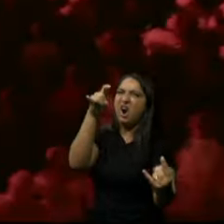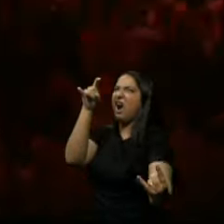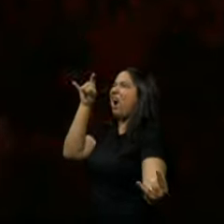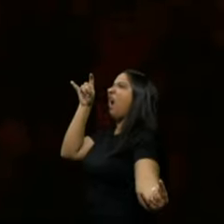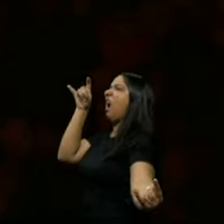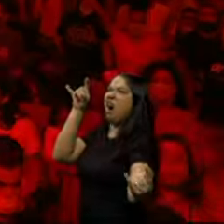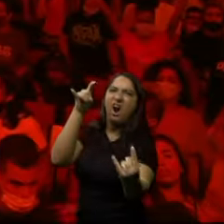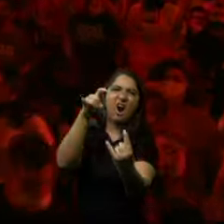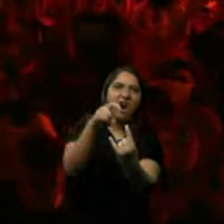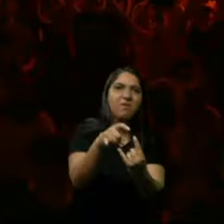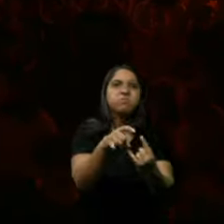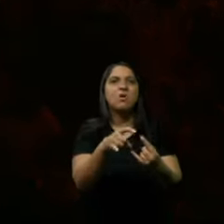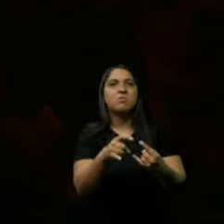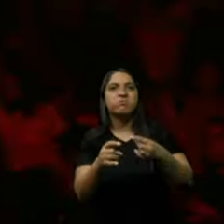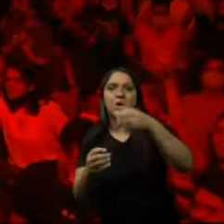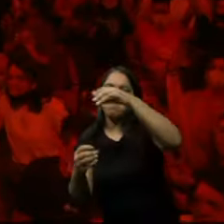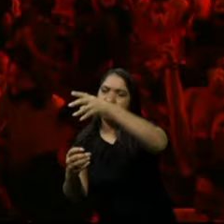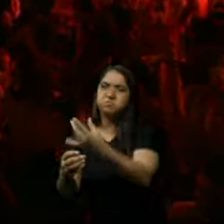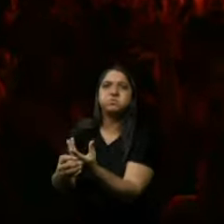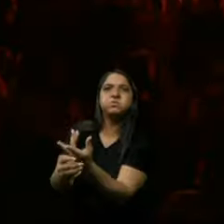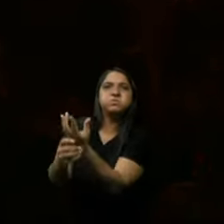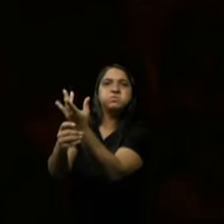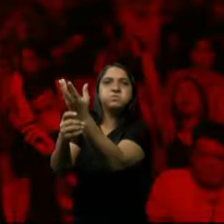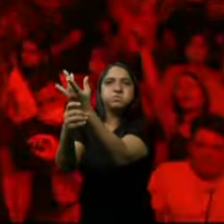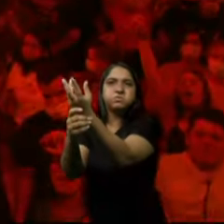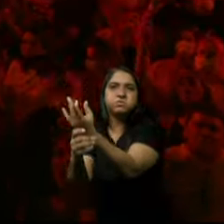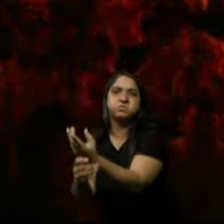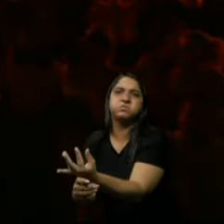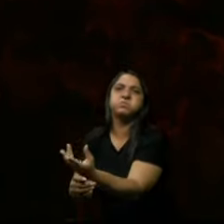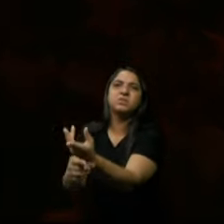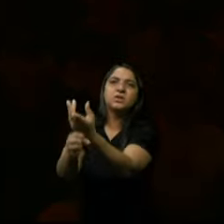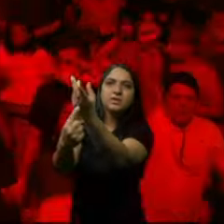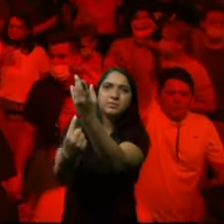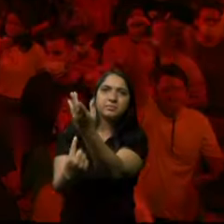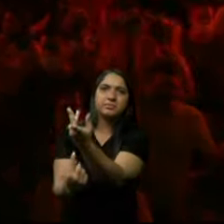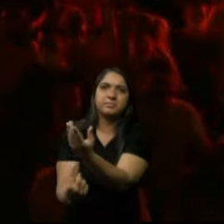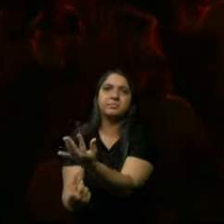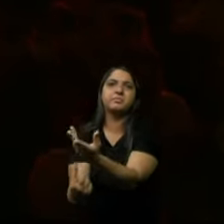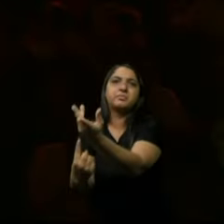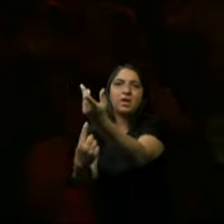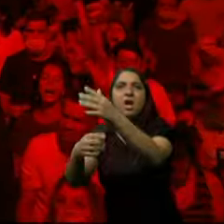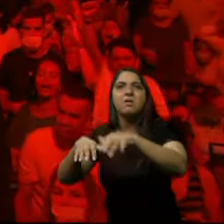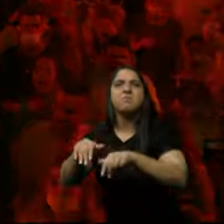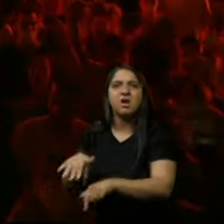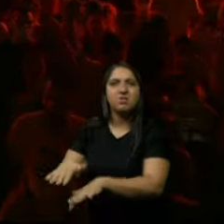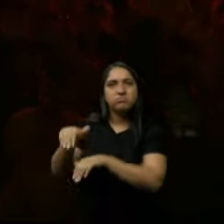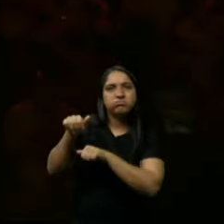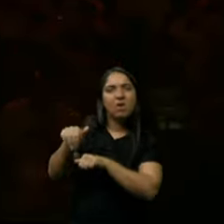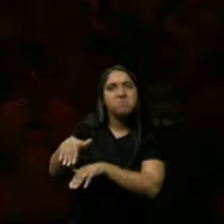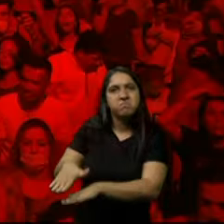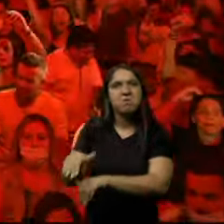é que ficou gostosa como é que é